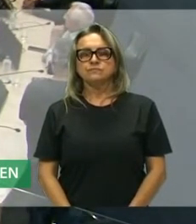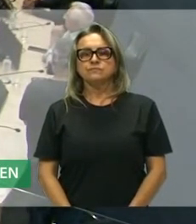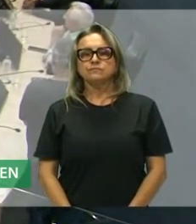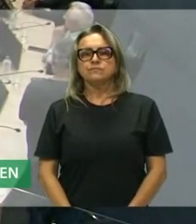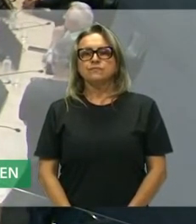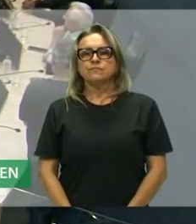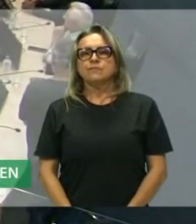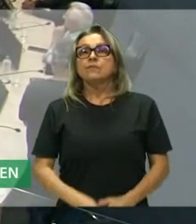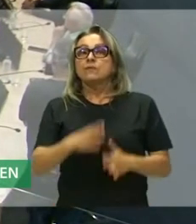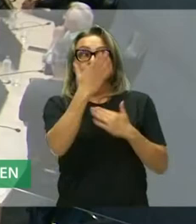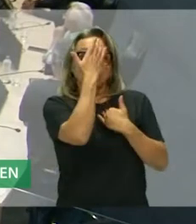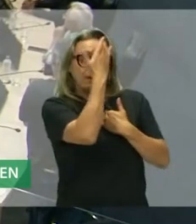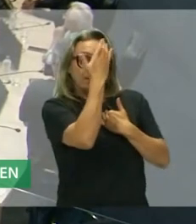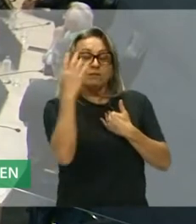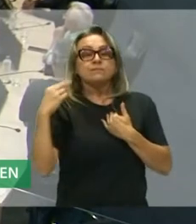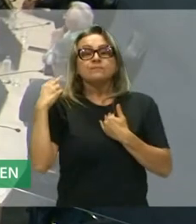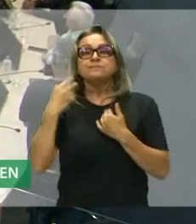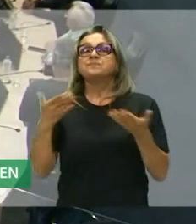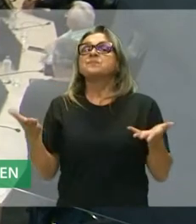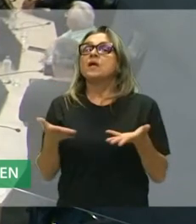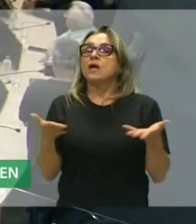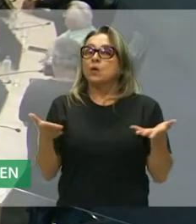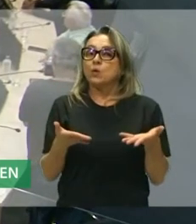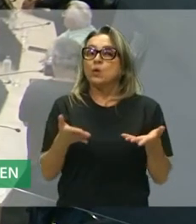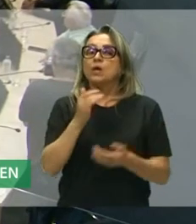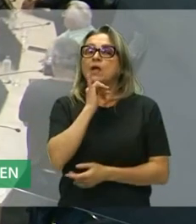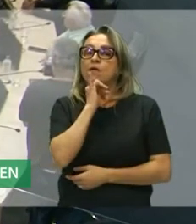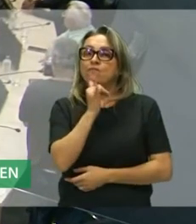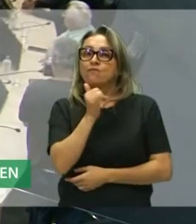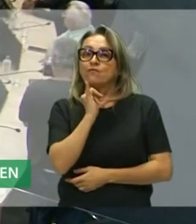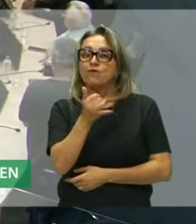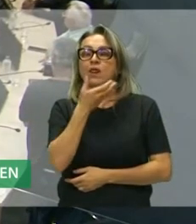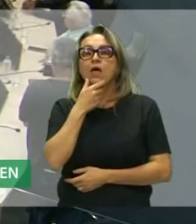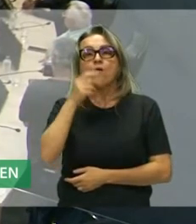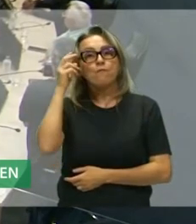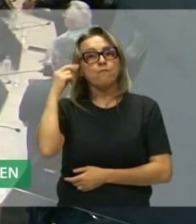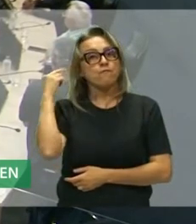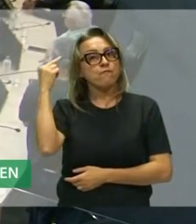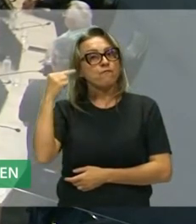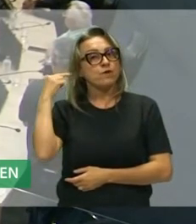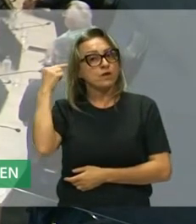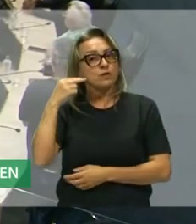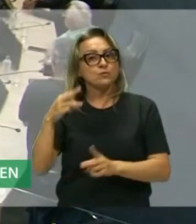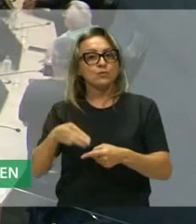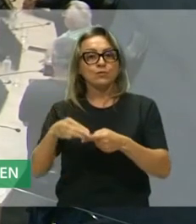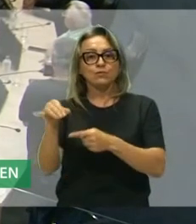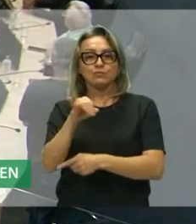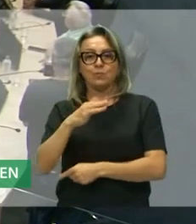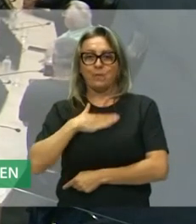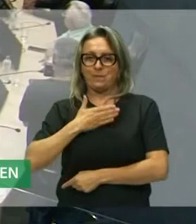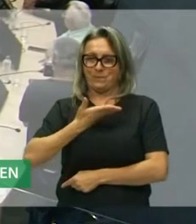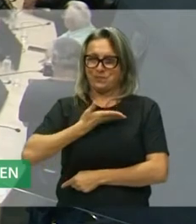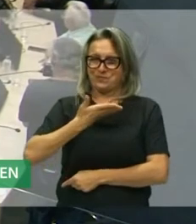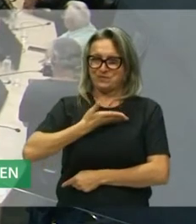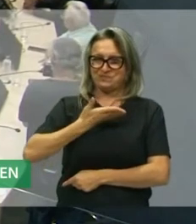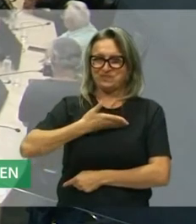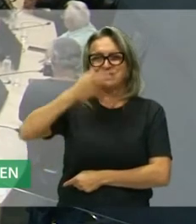Obrigada, vereador. Nós ouviremos agora o senhor vereador do município de Itajaí, meu amigo Rubens